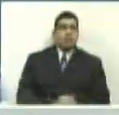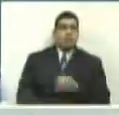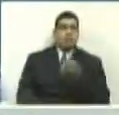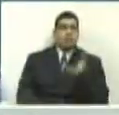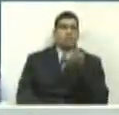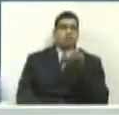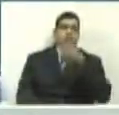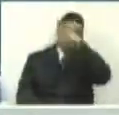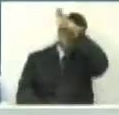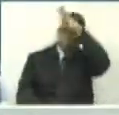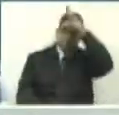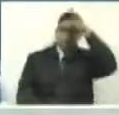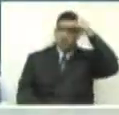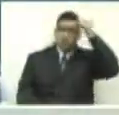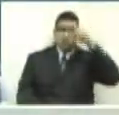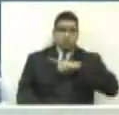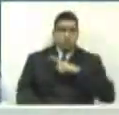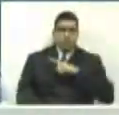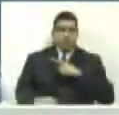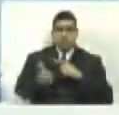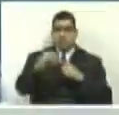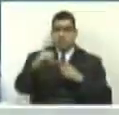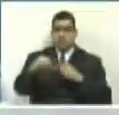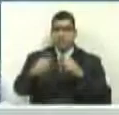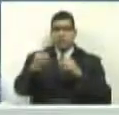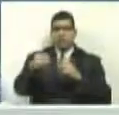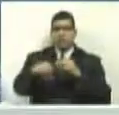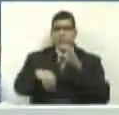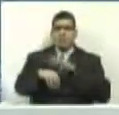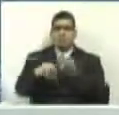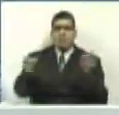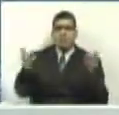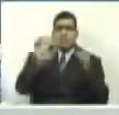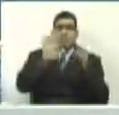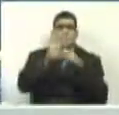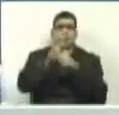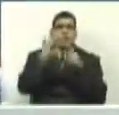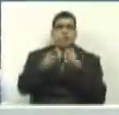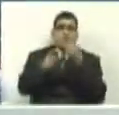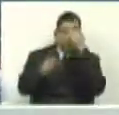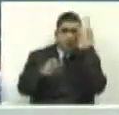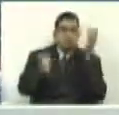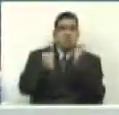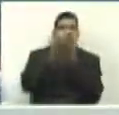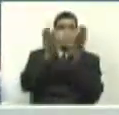o Amazonas tivesse 110% a menos de miseráveis.